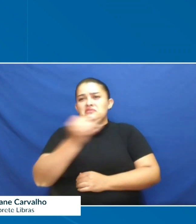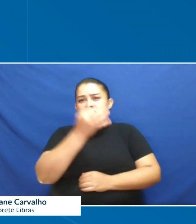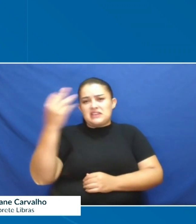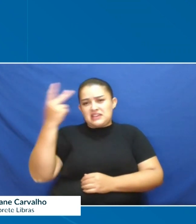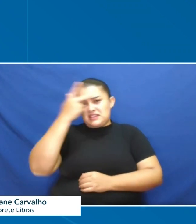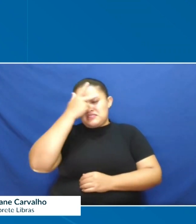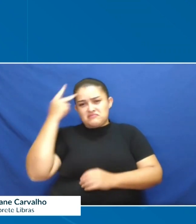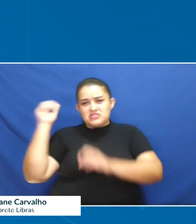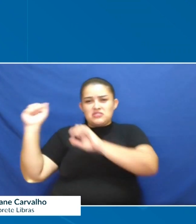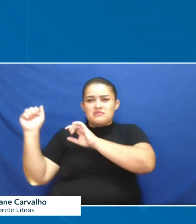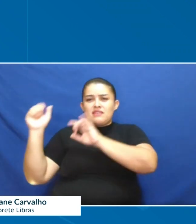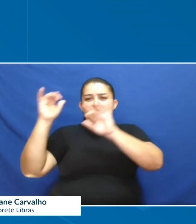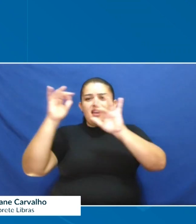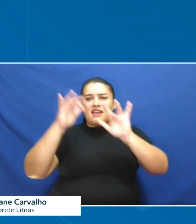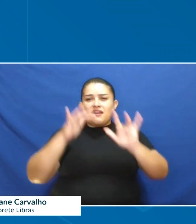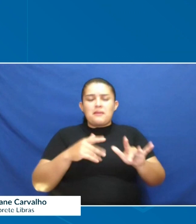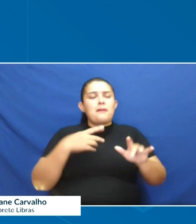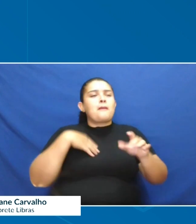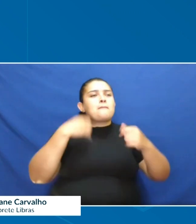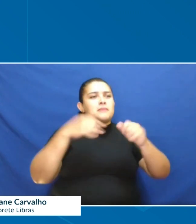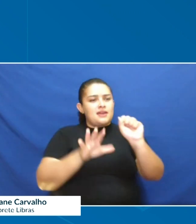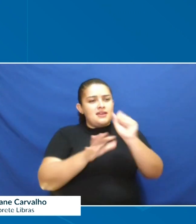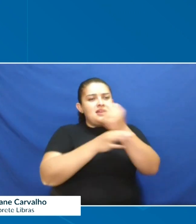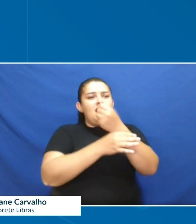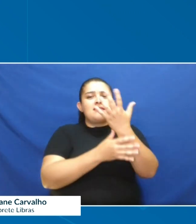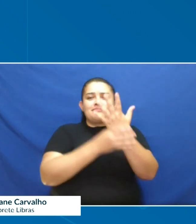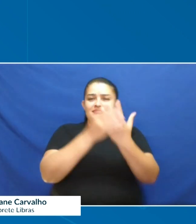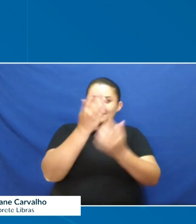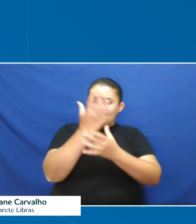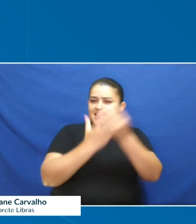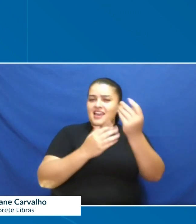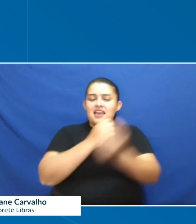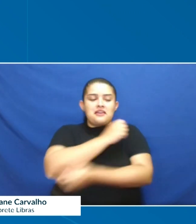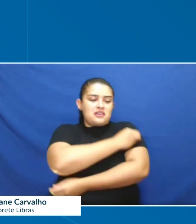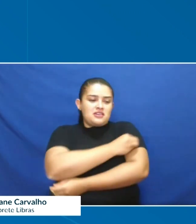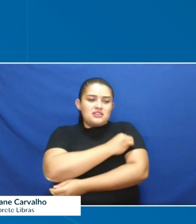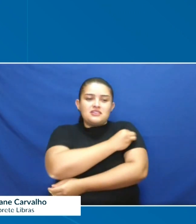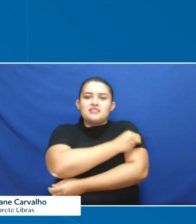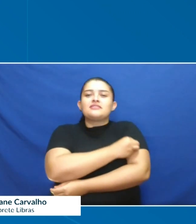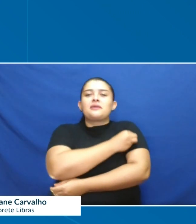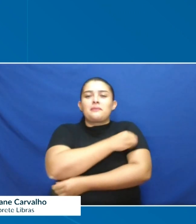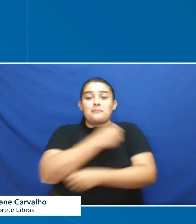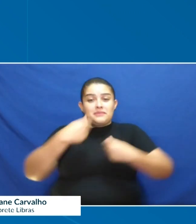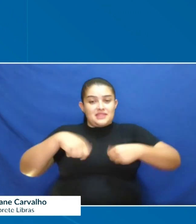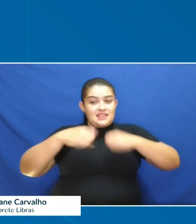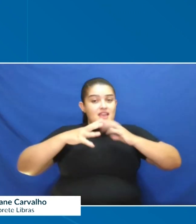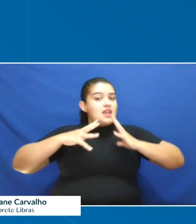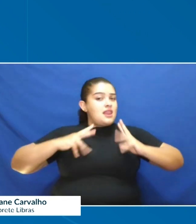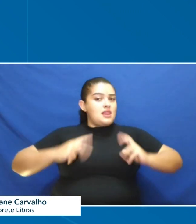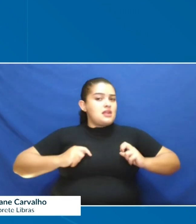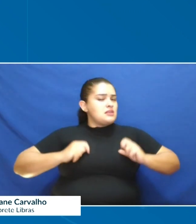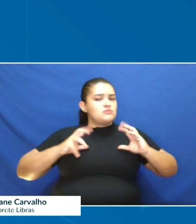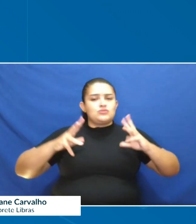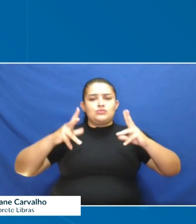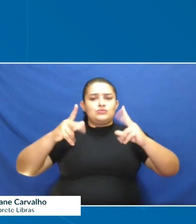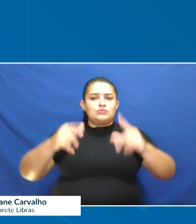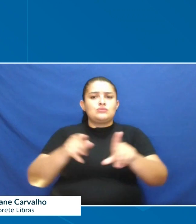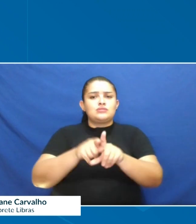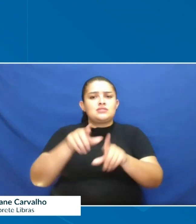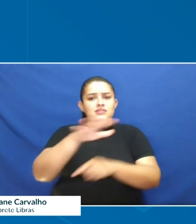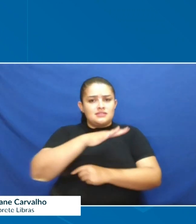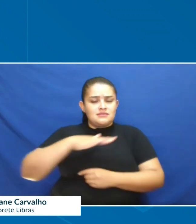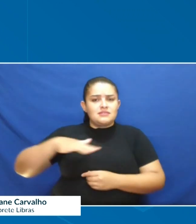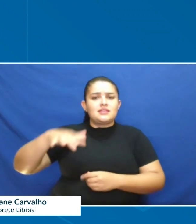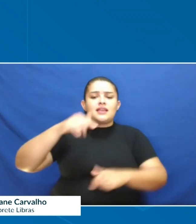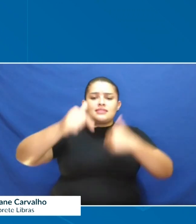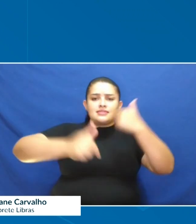cliente chegar lá e se higienizar, poder sentar em locais que estejam limpos. Ambiente de